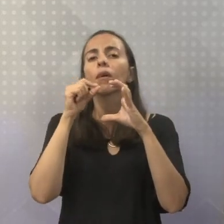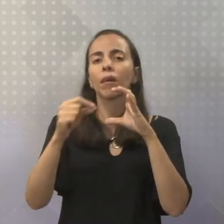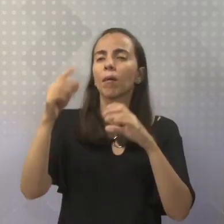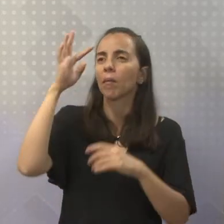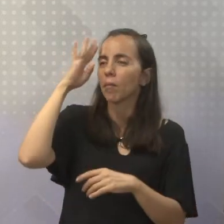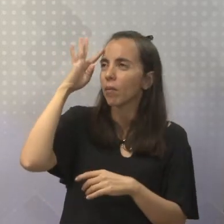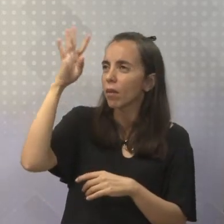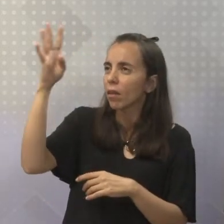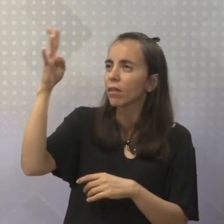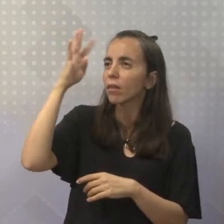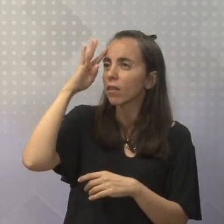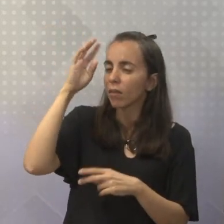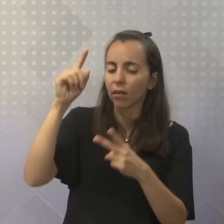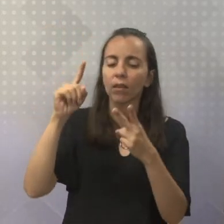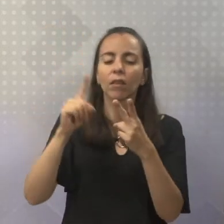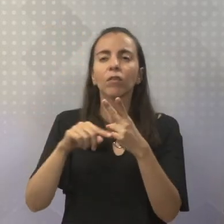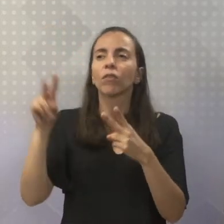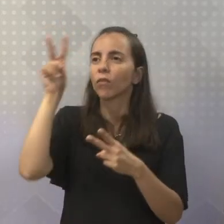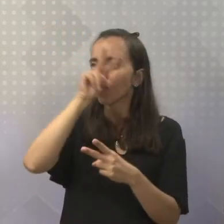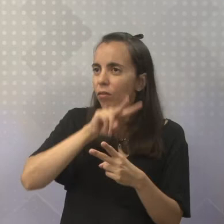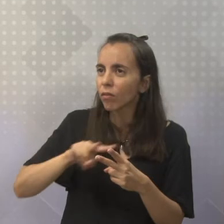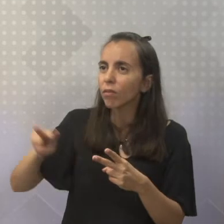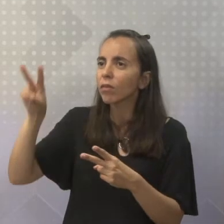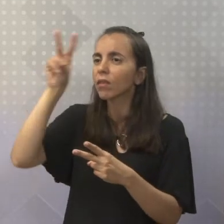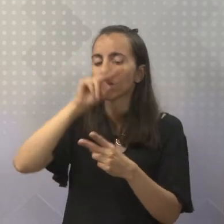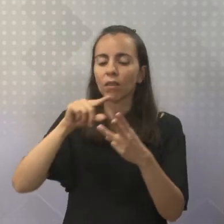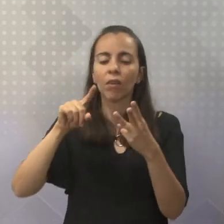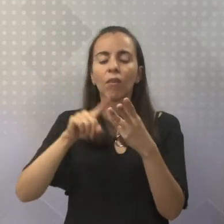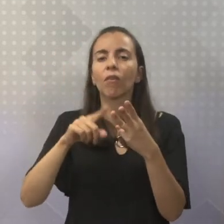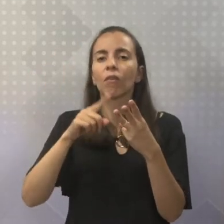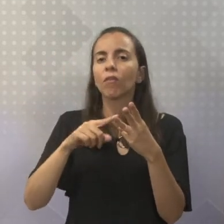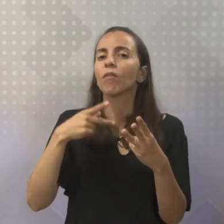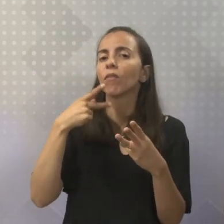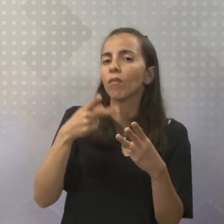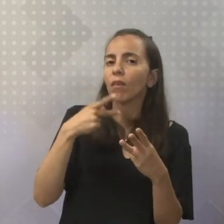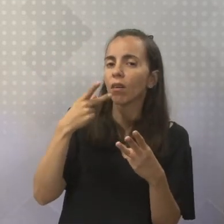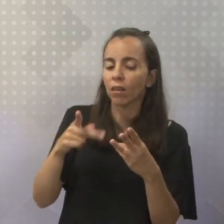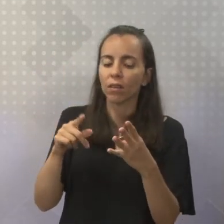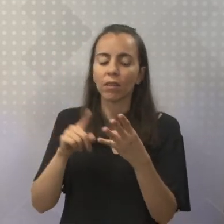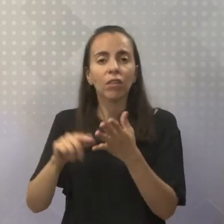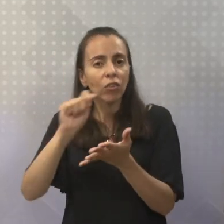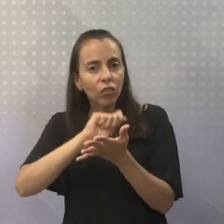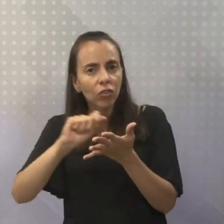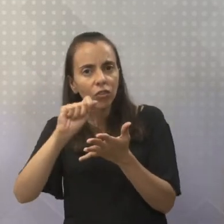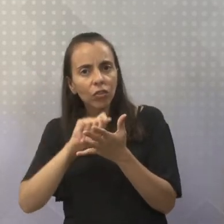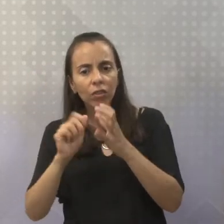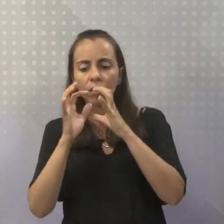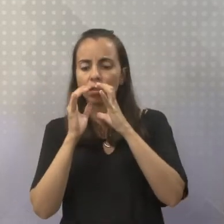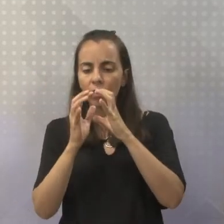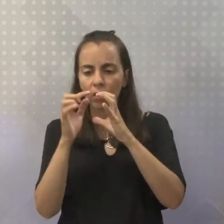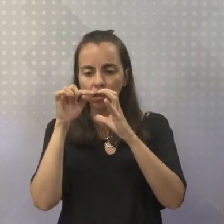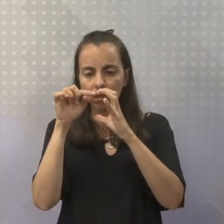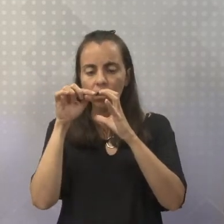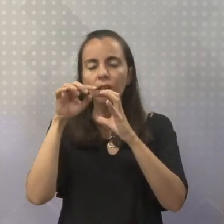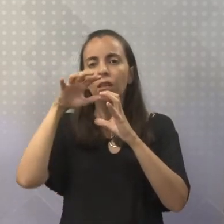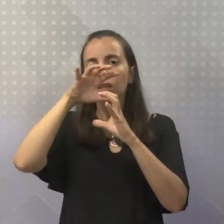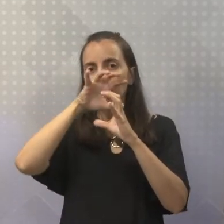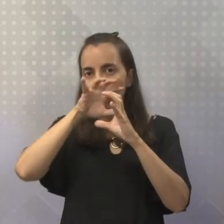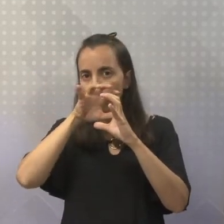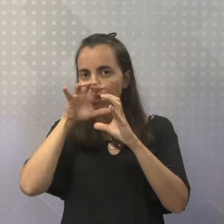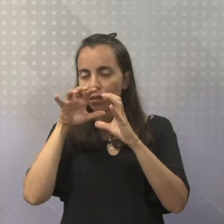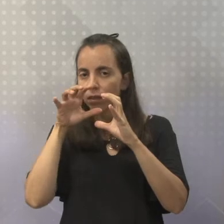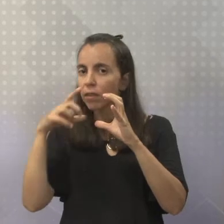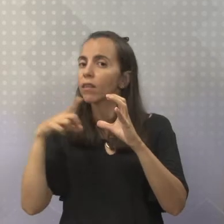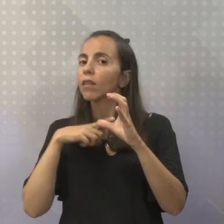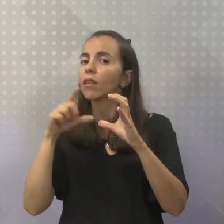pela audição, tato, paladar, fala, escrita, é exatamente essa parte do cérebro